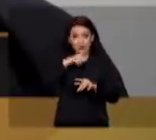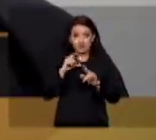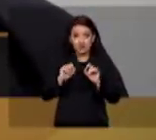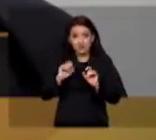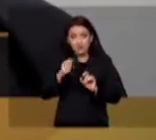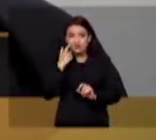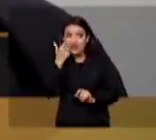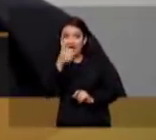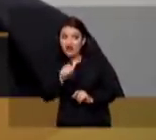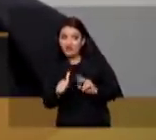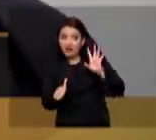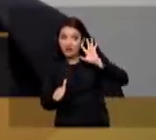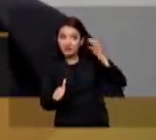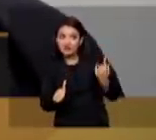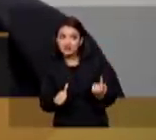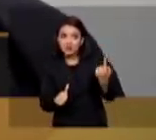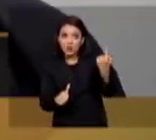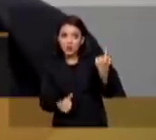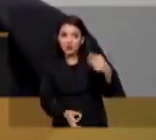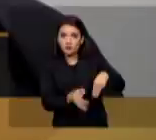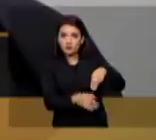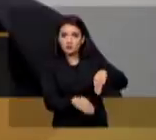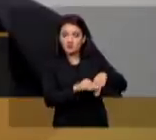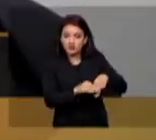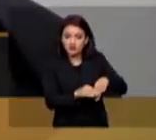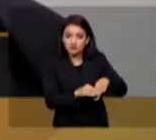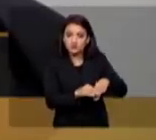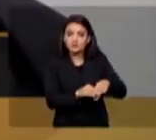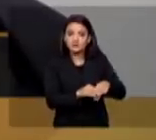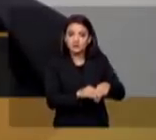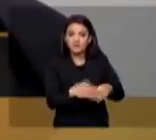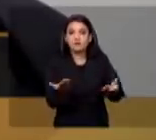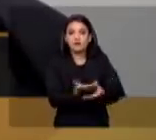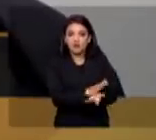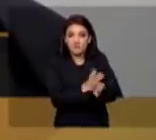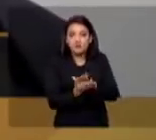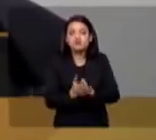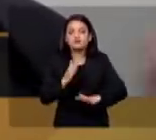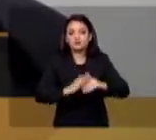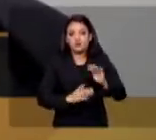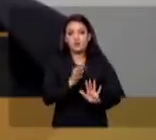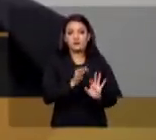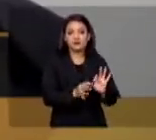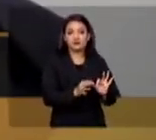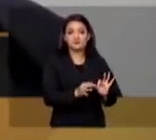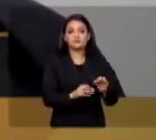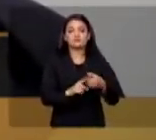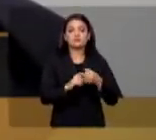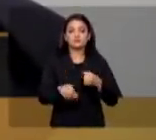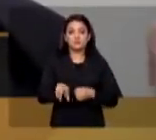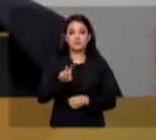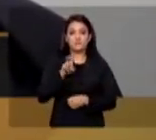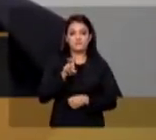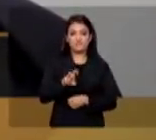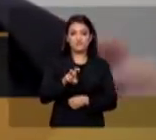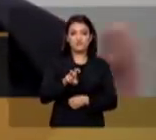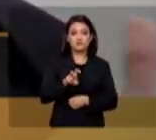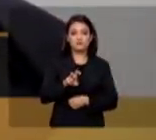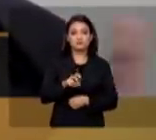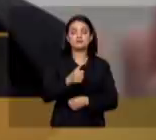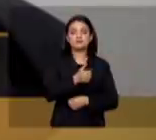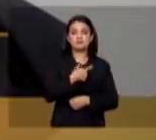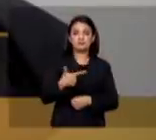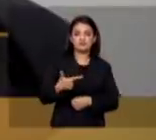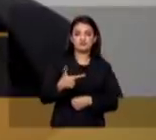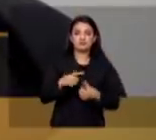rever decisões monocráticas dos ministros desta corte em processo de sua competência originária. Artigo 5º, 12 e artigo